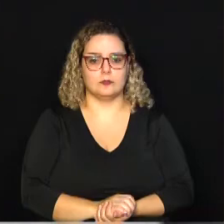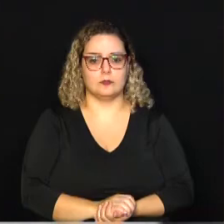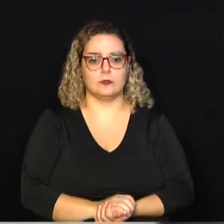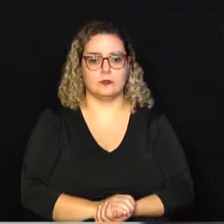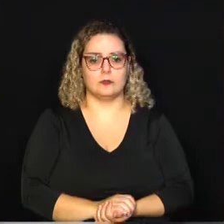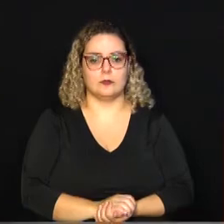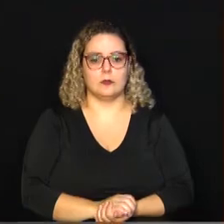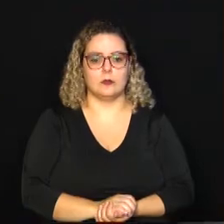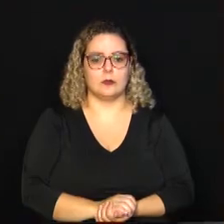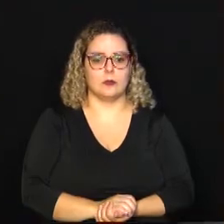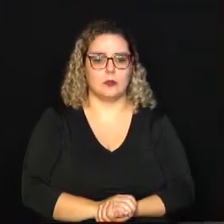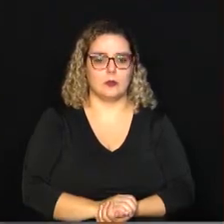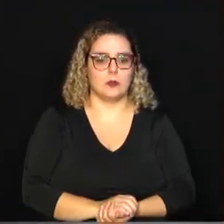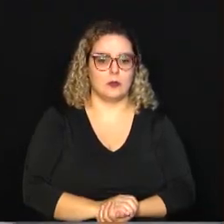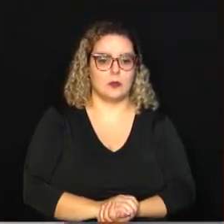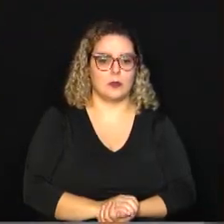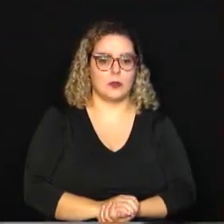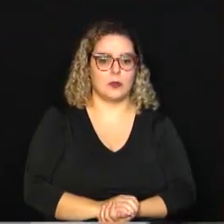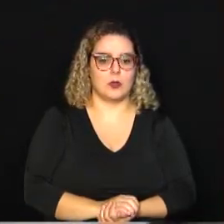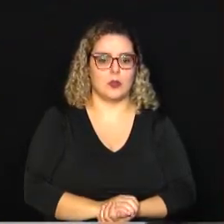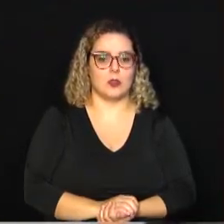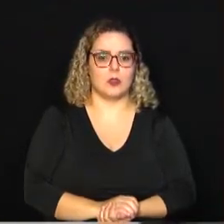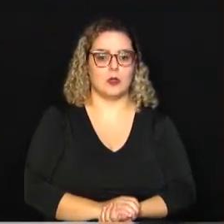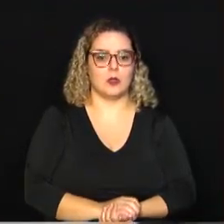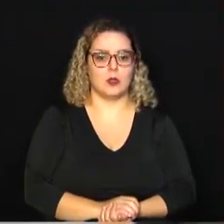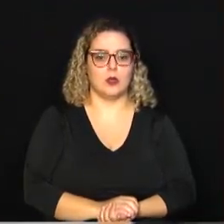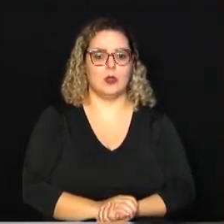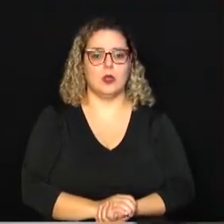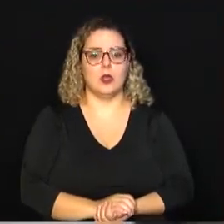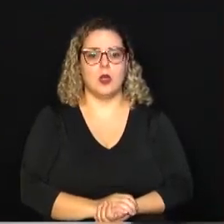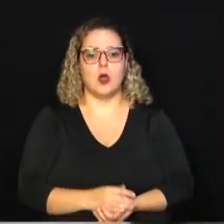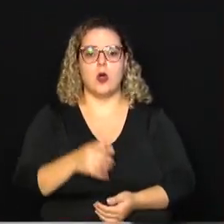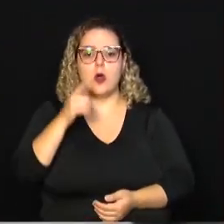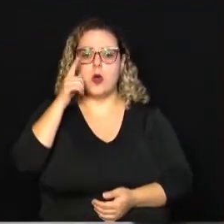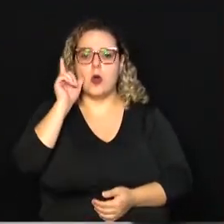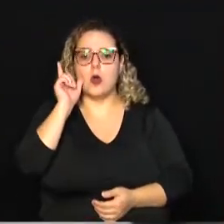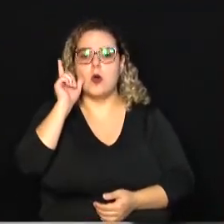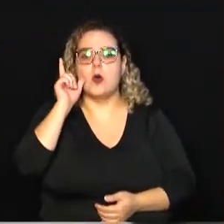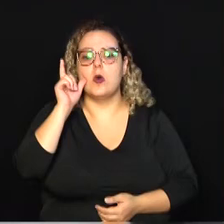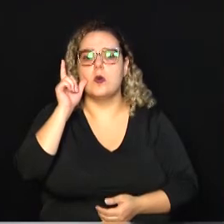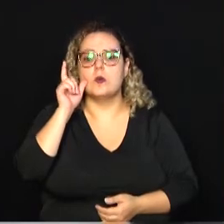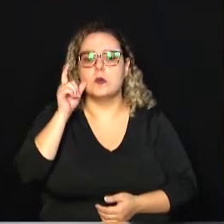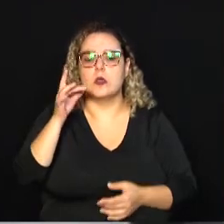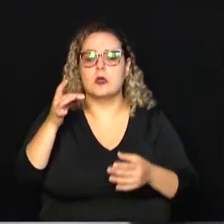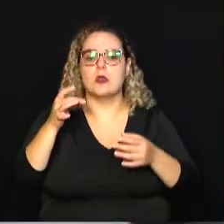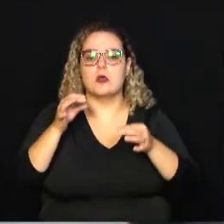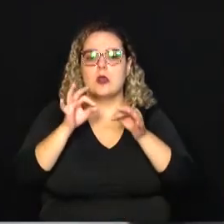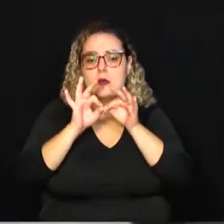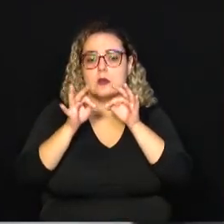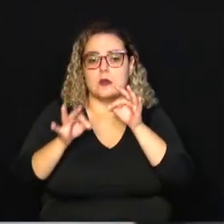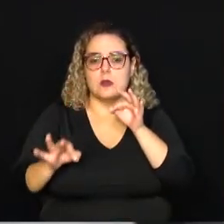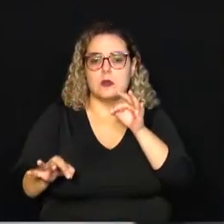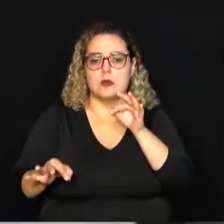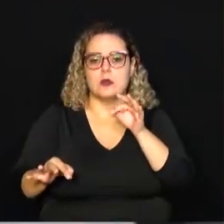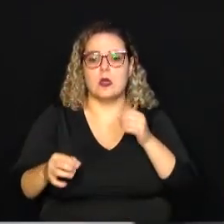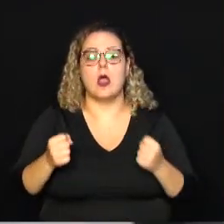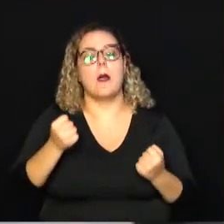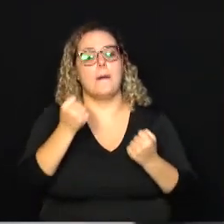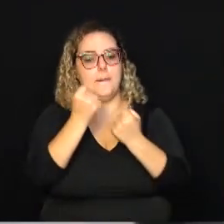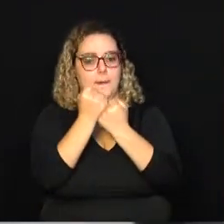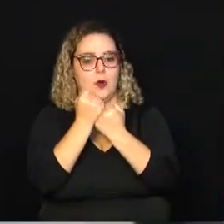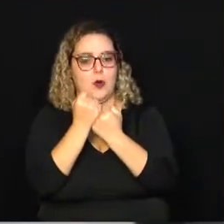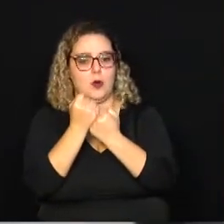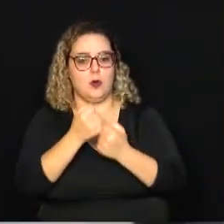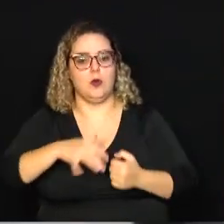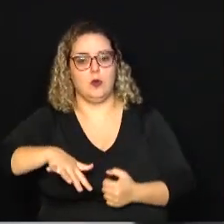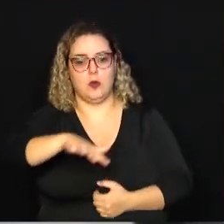Ceará, governador pelo PT, ele anunciou ontem uma série de medidas para apoio ao